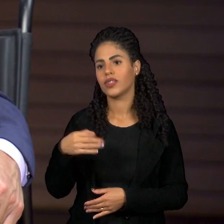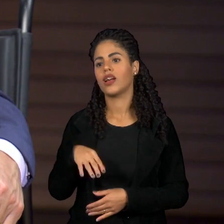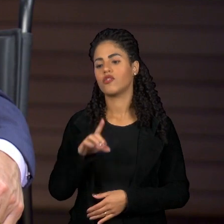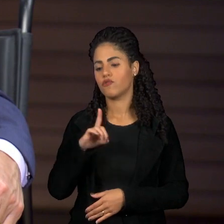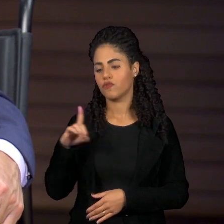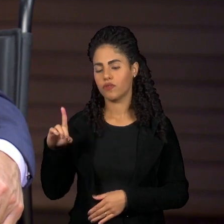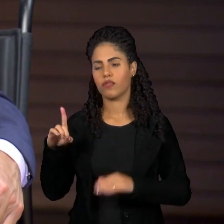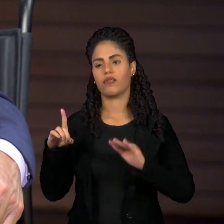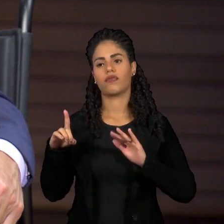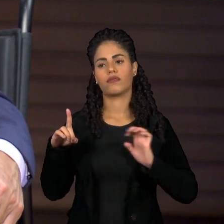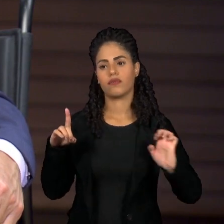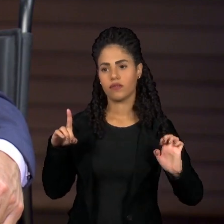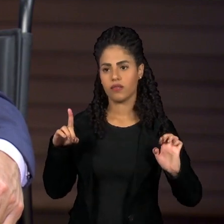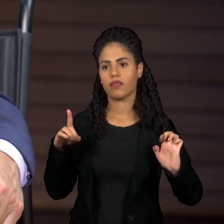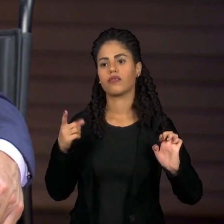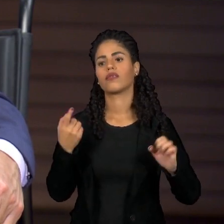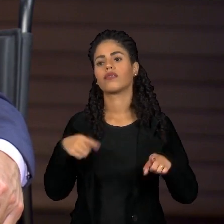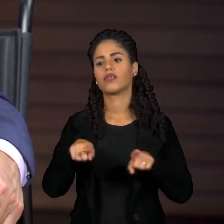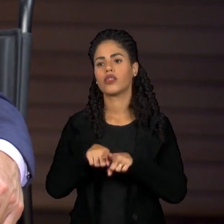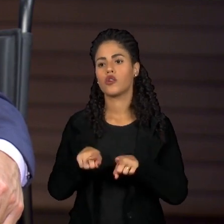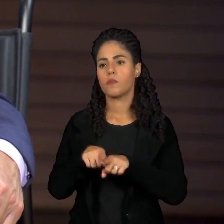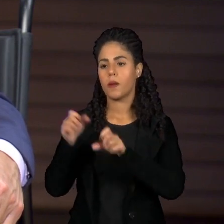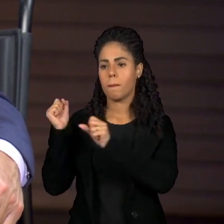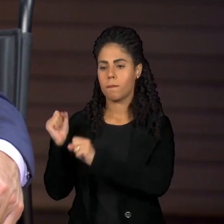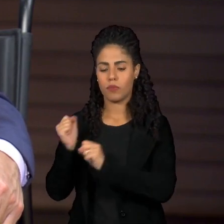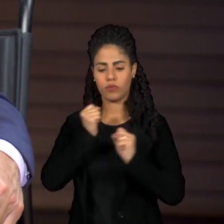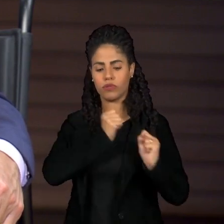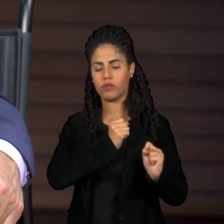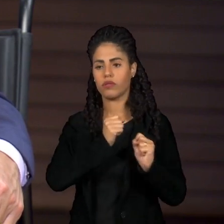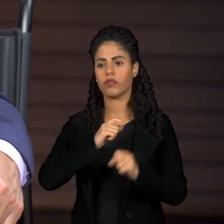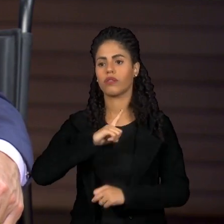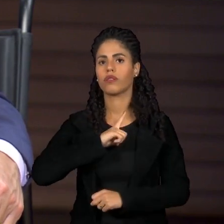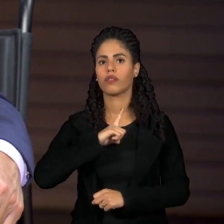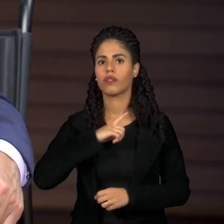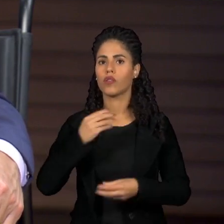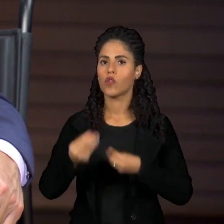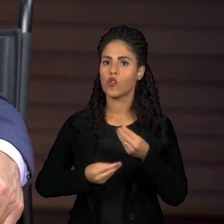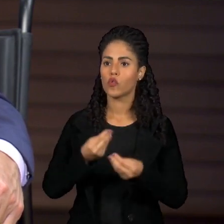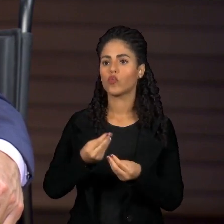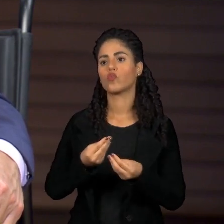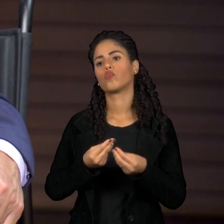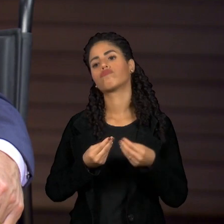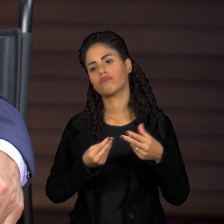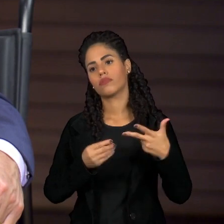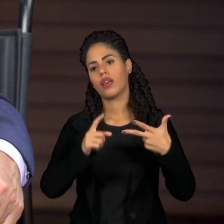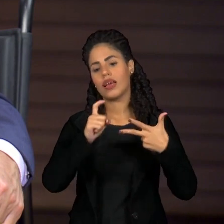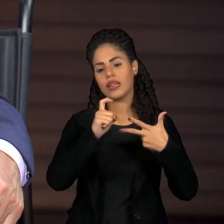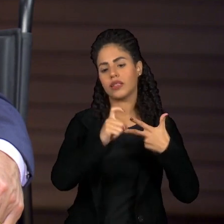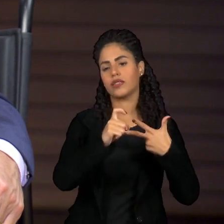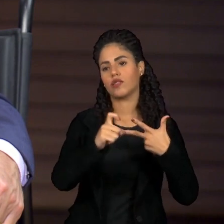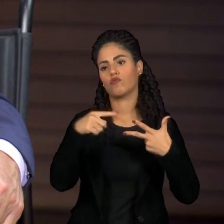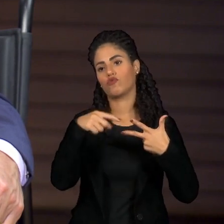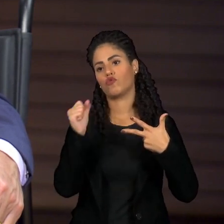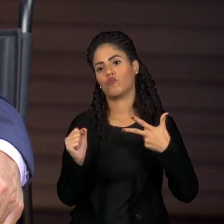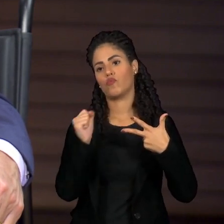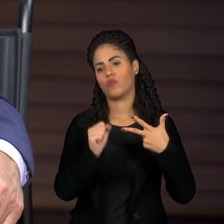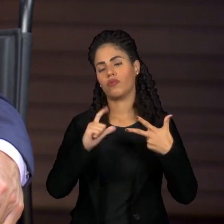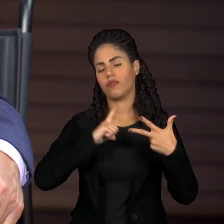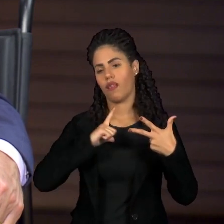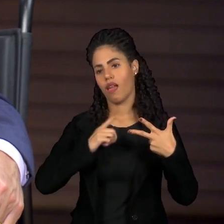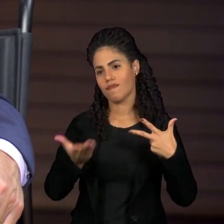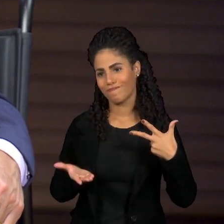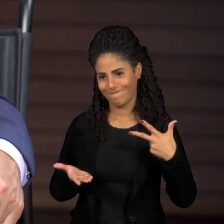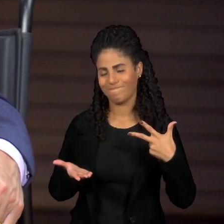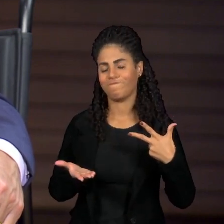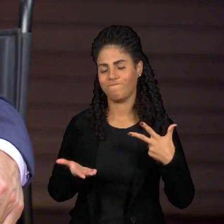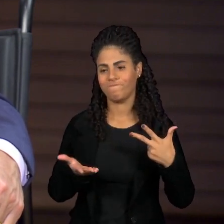direita, tirando poder, esvaziando o poder do executivo. Né? No fundo, o semipresidencialismo é um